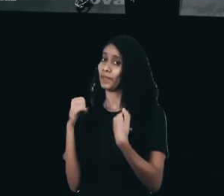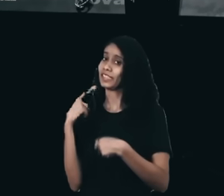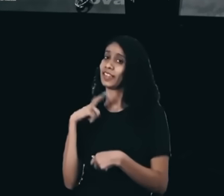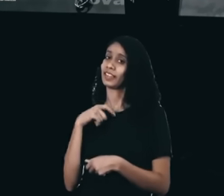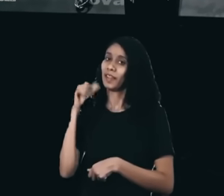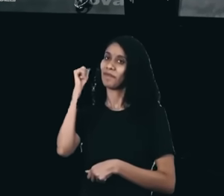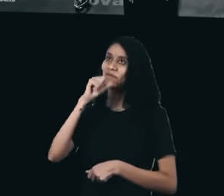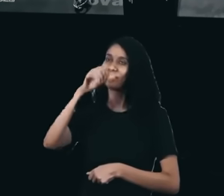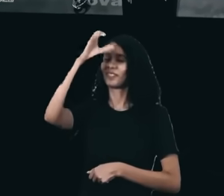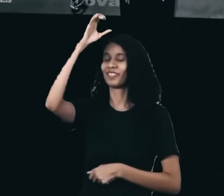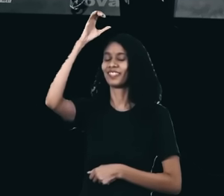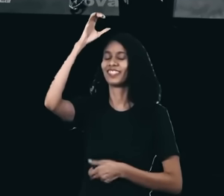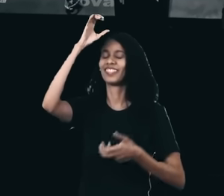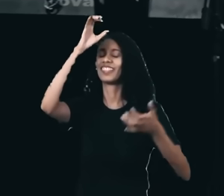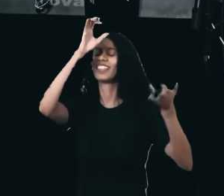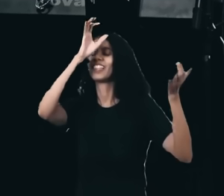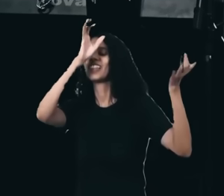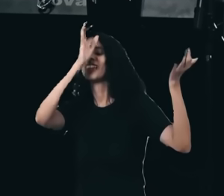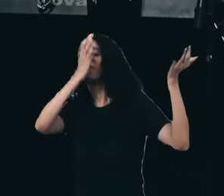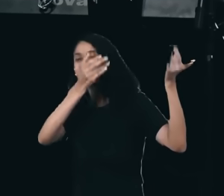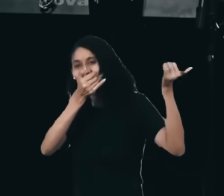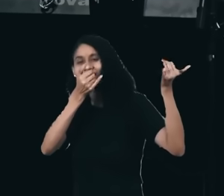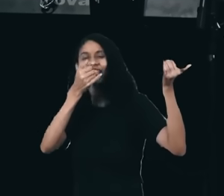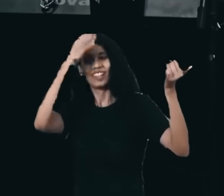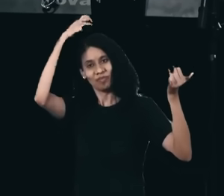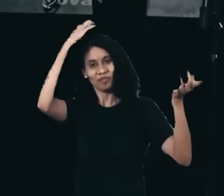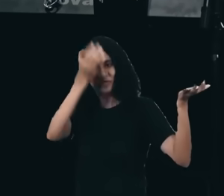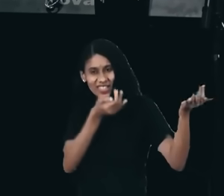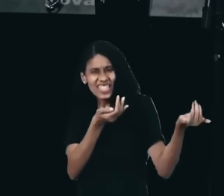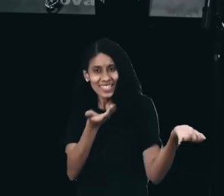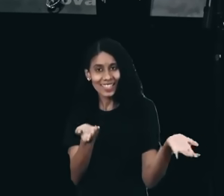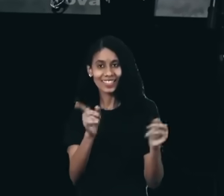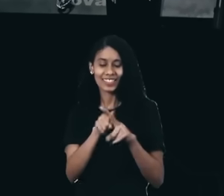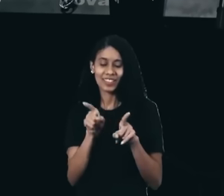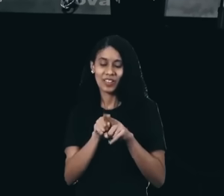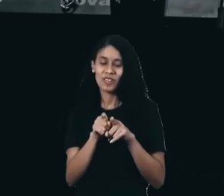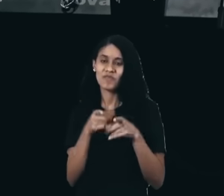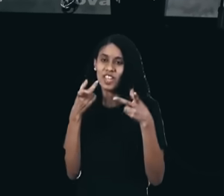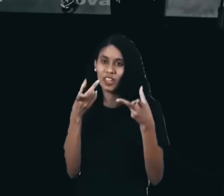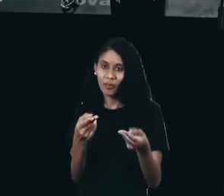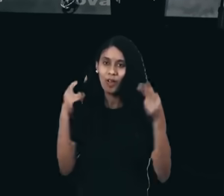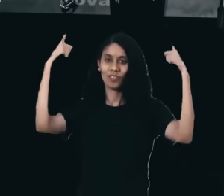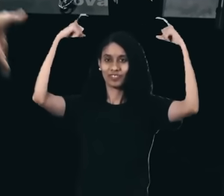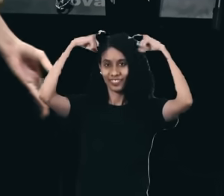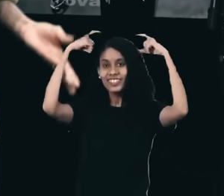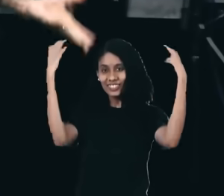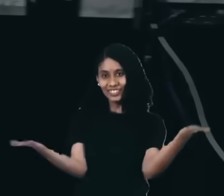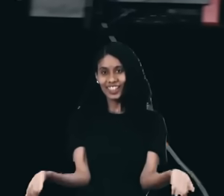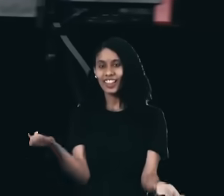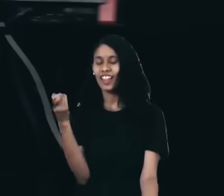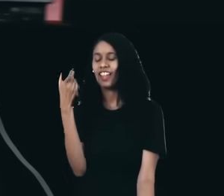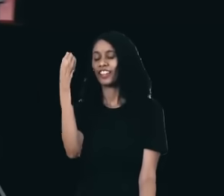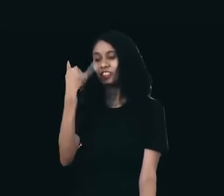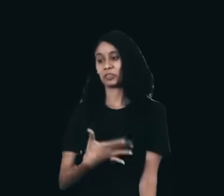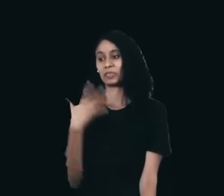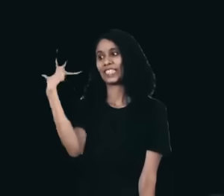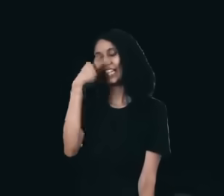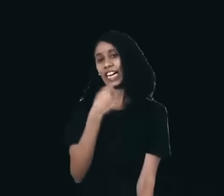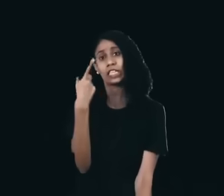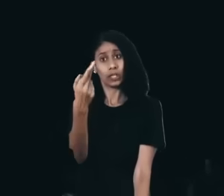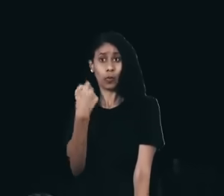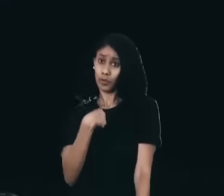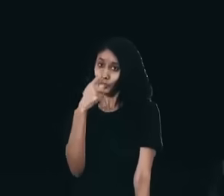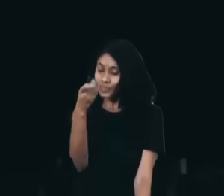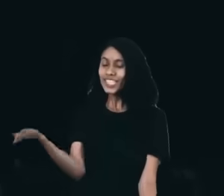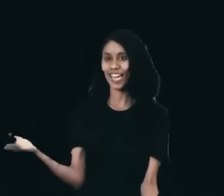princesa da Disney, né, gente? Na história da Bíblia. É ou não é, gente? O texto diz que ela era linda. Assim como eu e você. Amém?